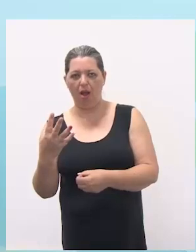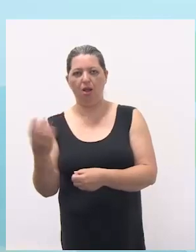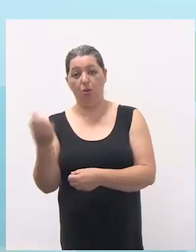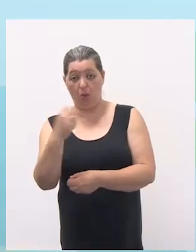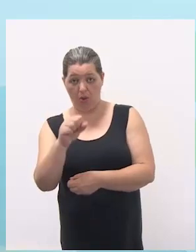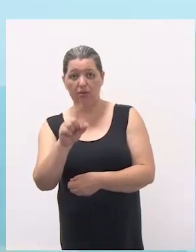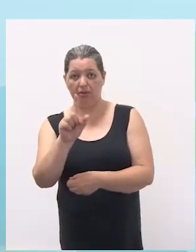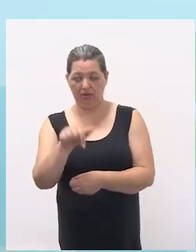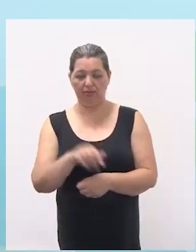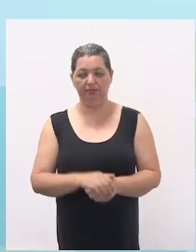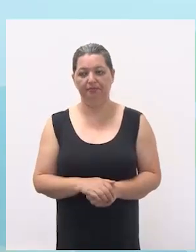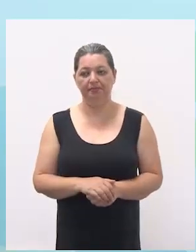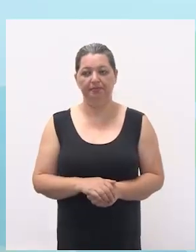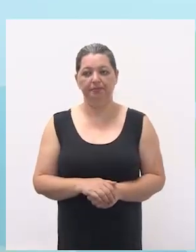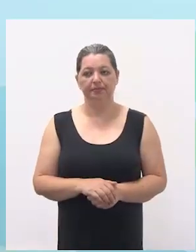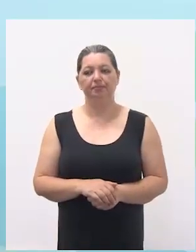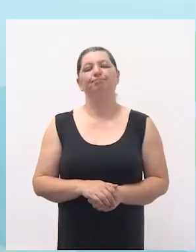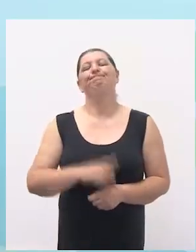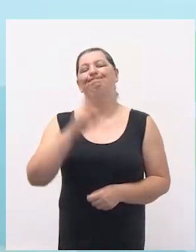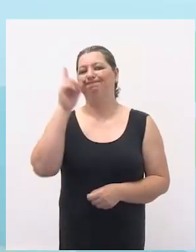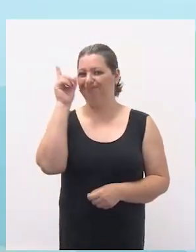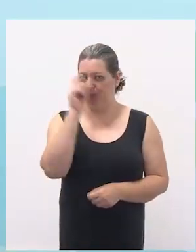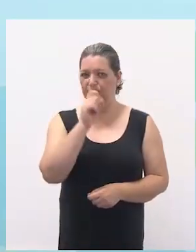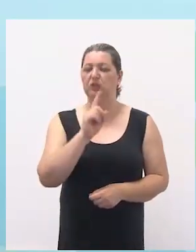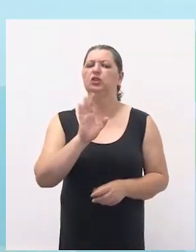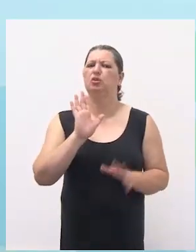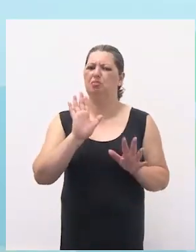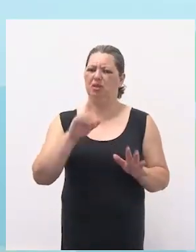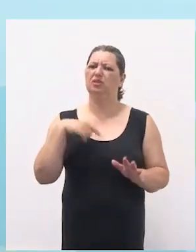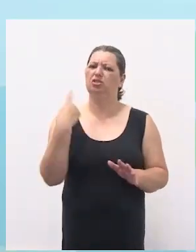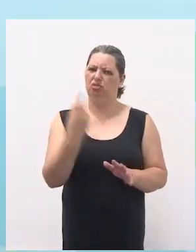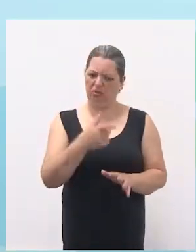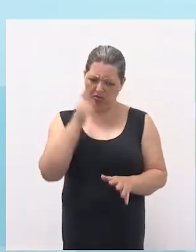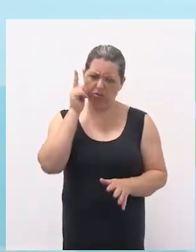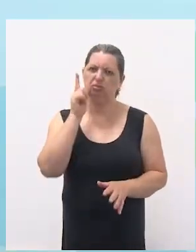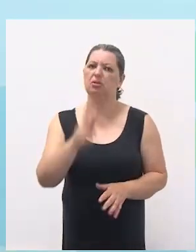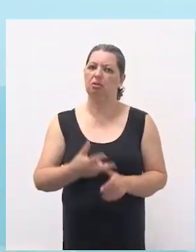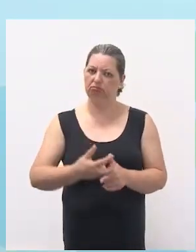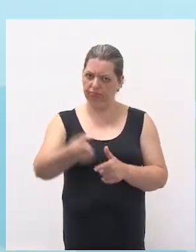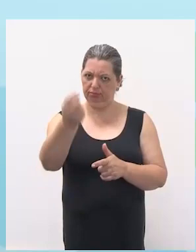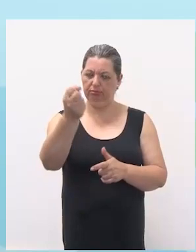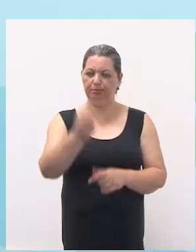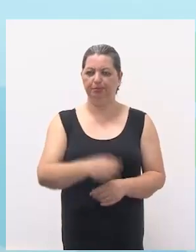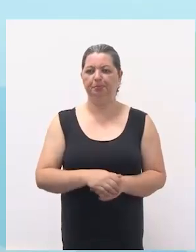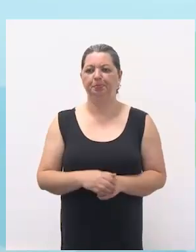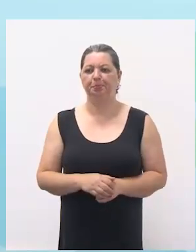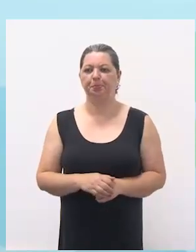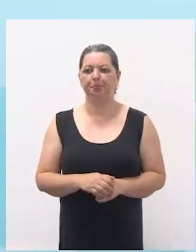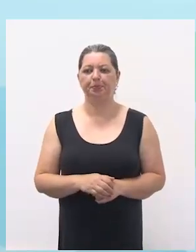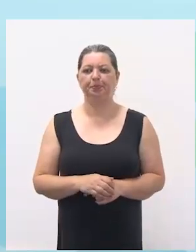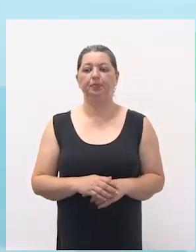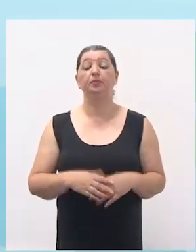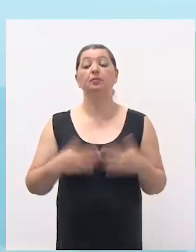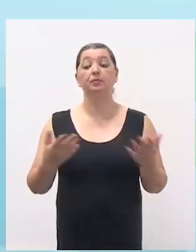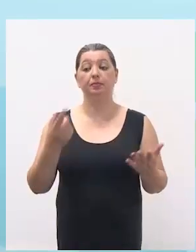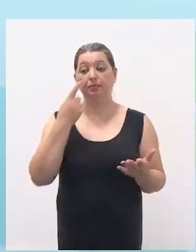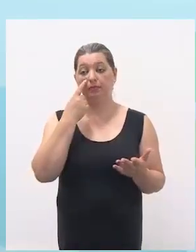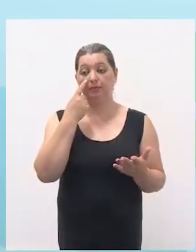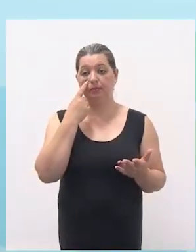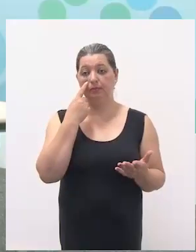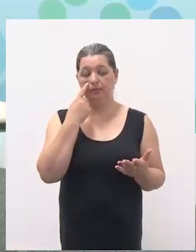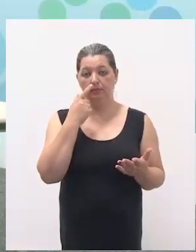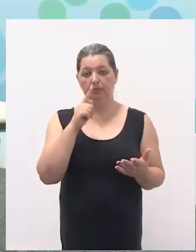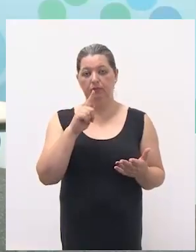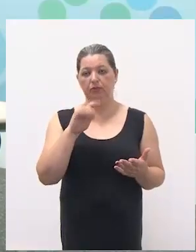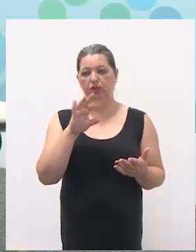É isso, gente. É difícil, mas a gente chega lá, né? Gente, olha, Giovanni, você quer fazer